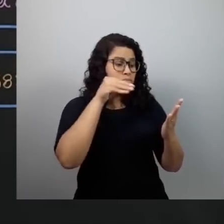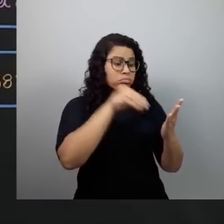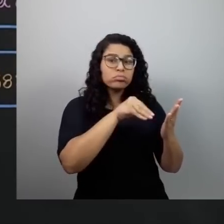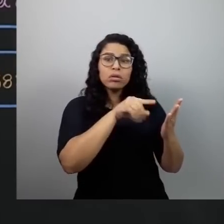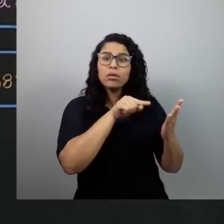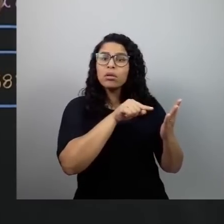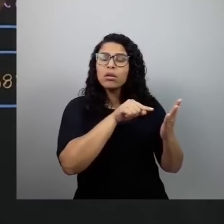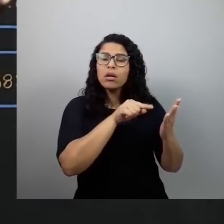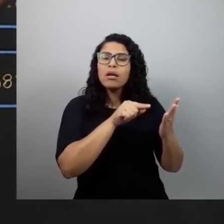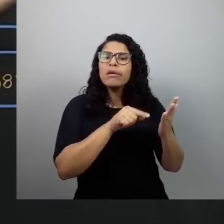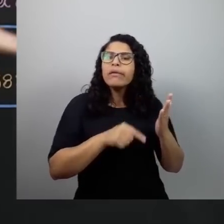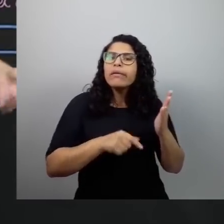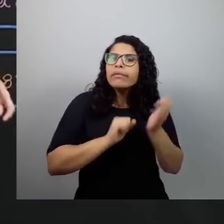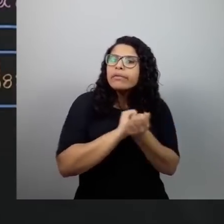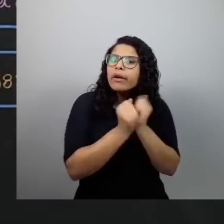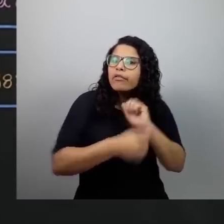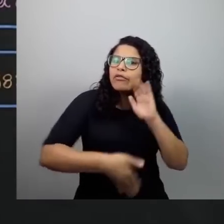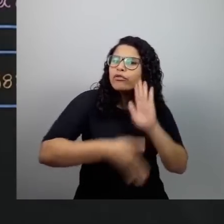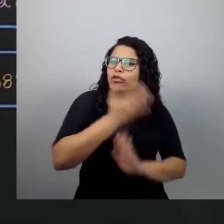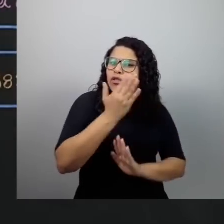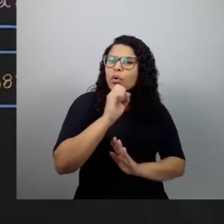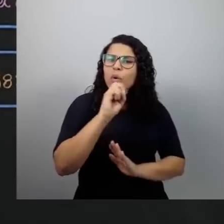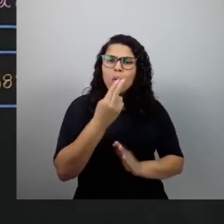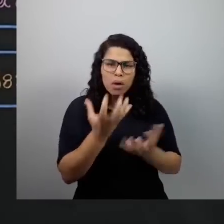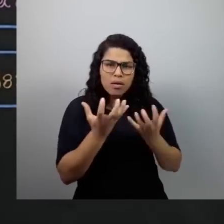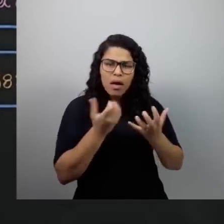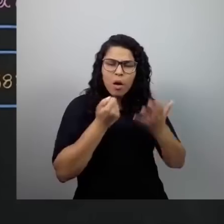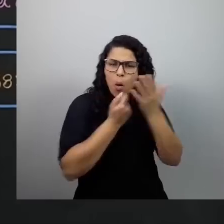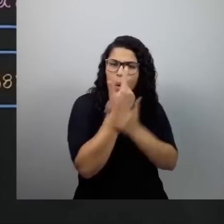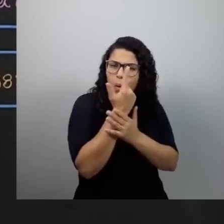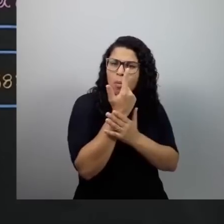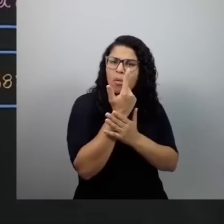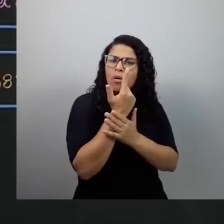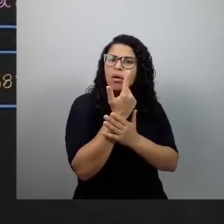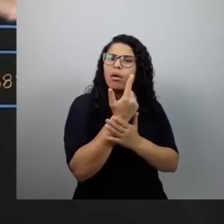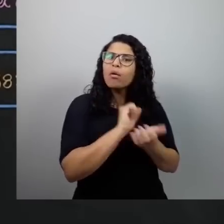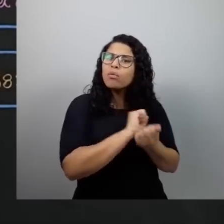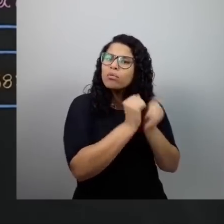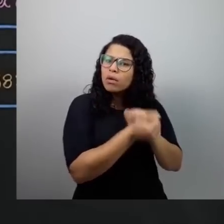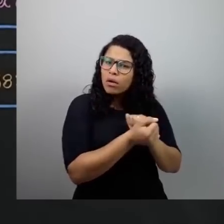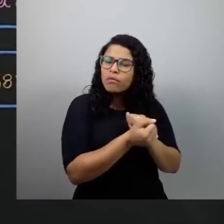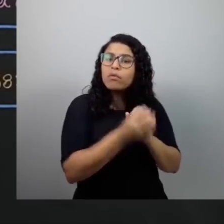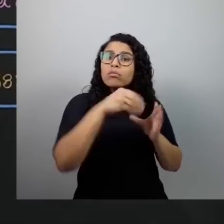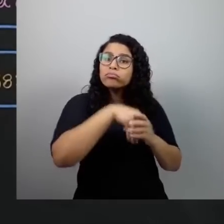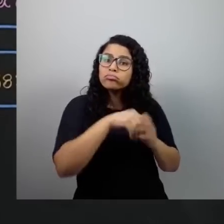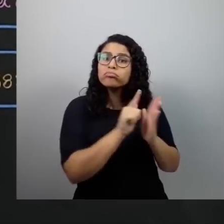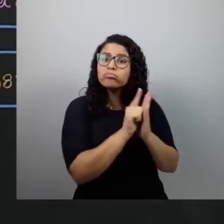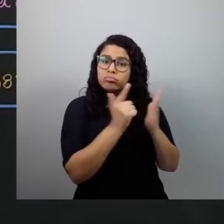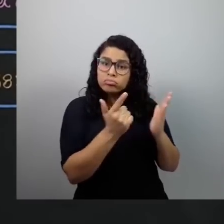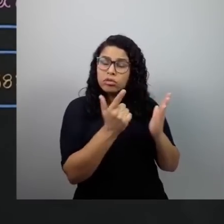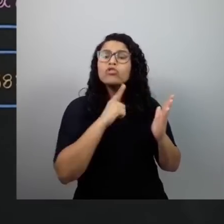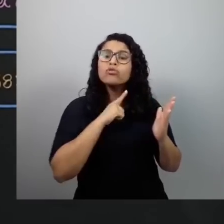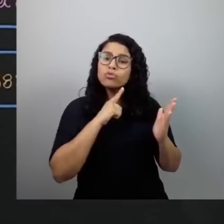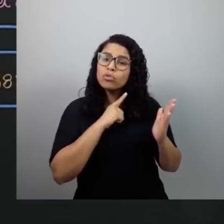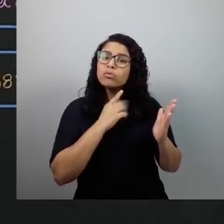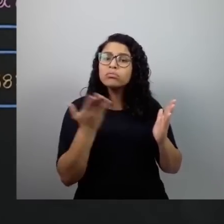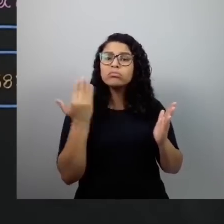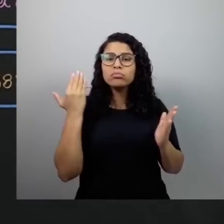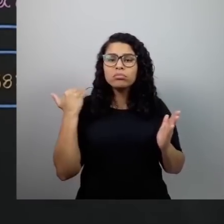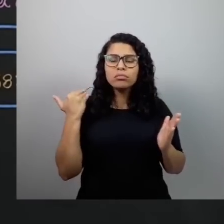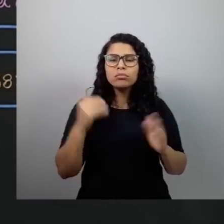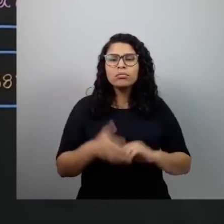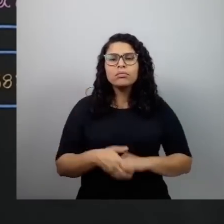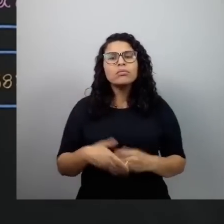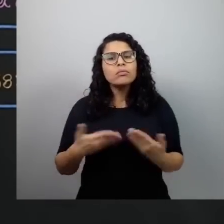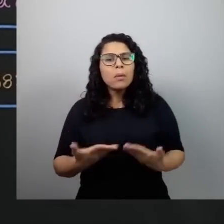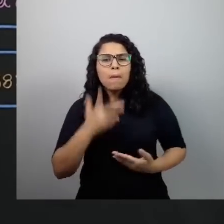fugido, ah, quero comprar um escravo. Nos jornais do segundo reinado, lá do século XIX, tinham alguns desses anúncios. Então, essas